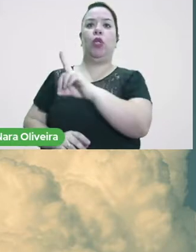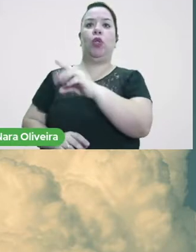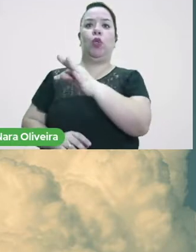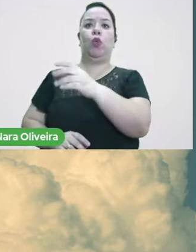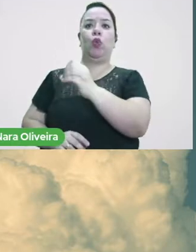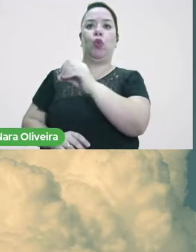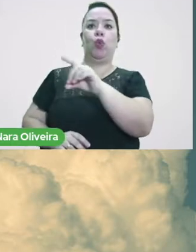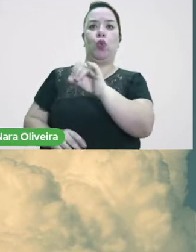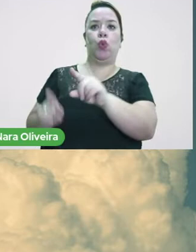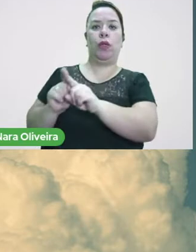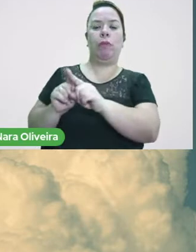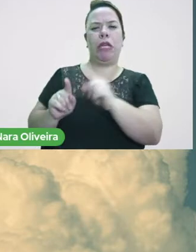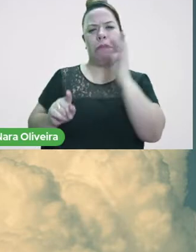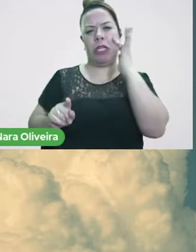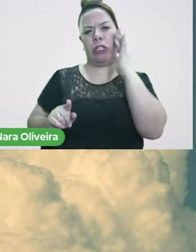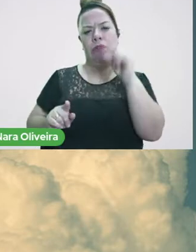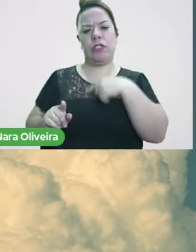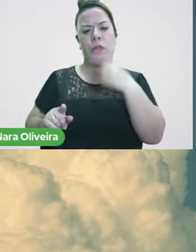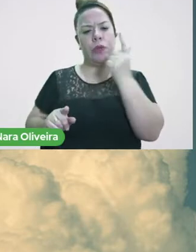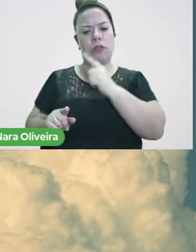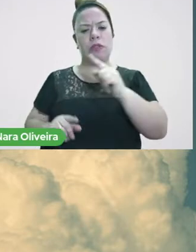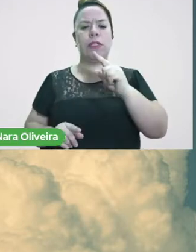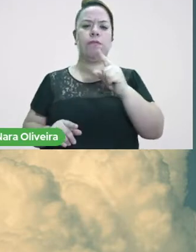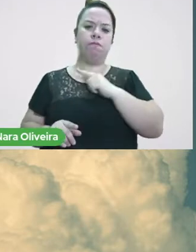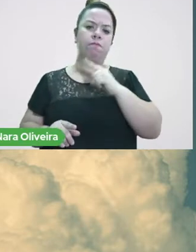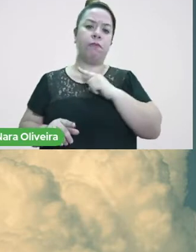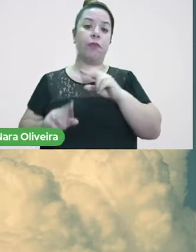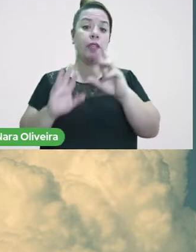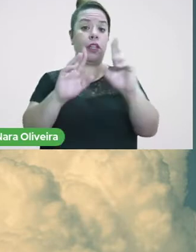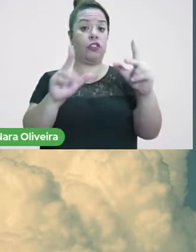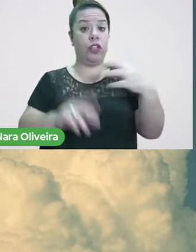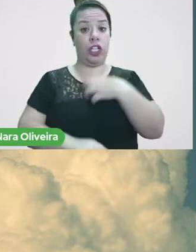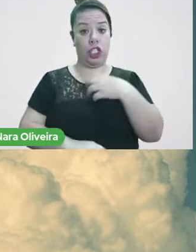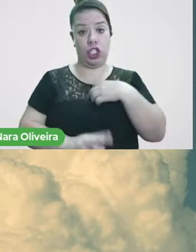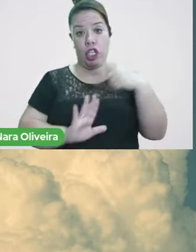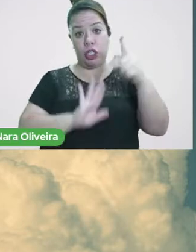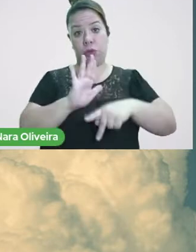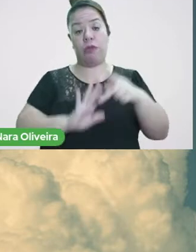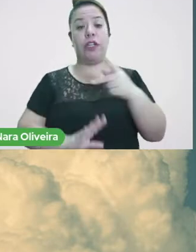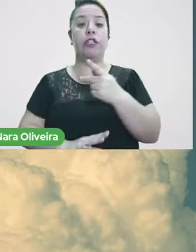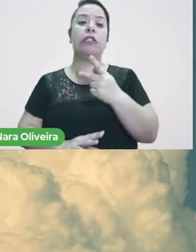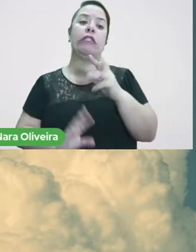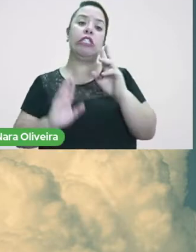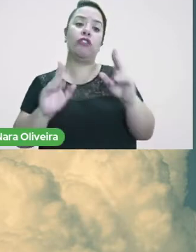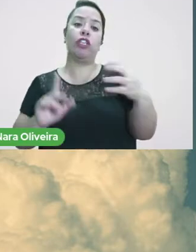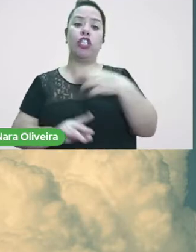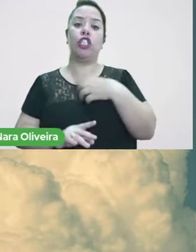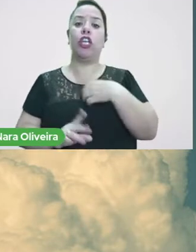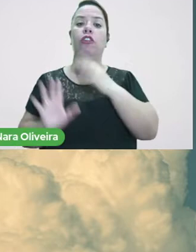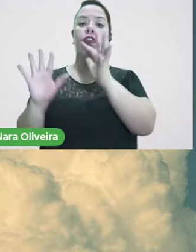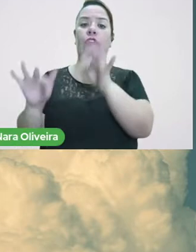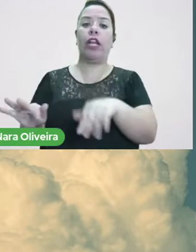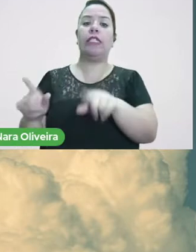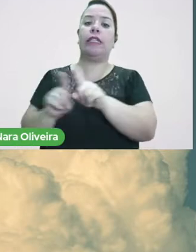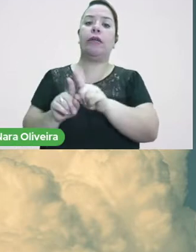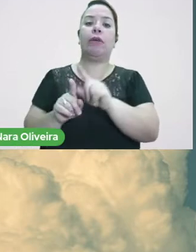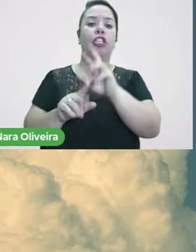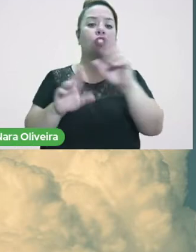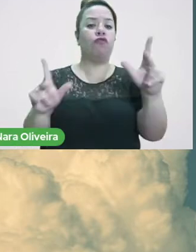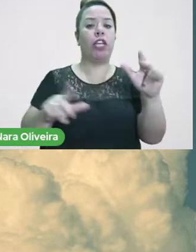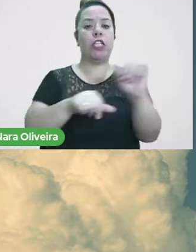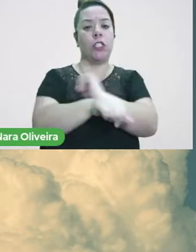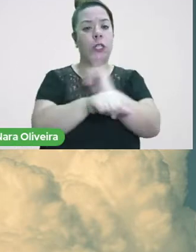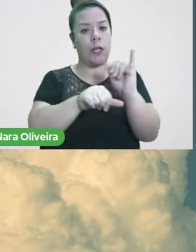ok? Diferentes formas de projeto, diferentes saídas aqui, diferentes pessoas envolvidas, diferentes ferramentas, certo? Em seguida,